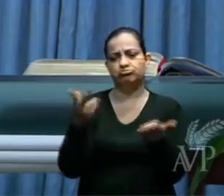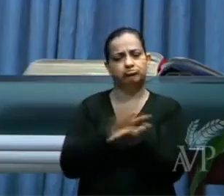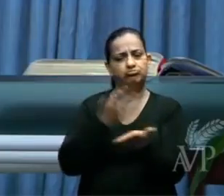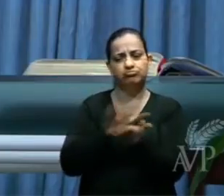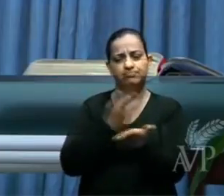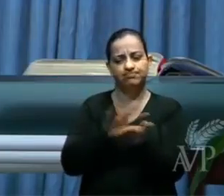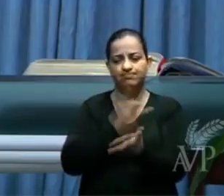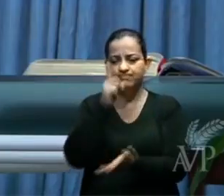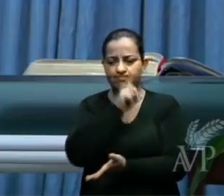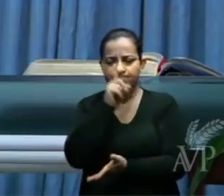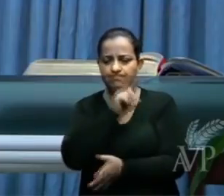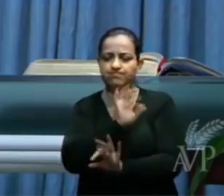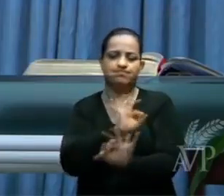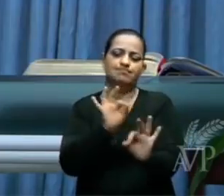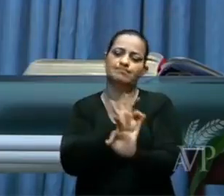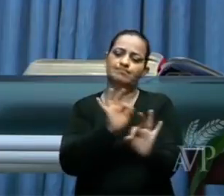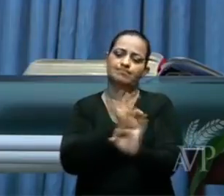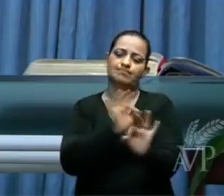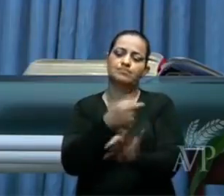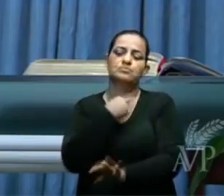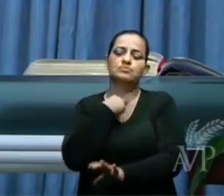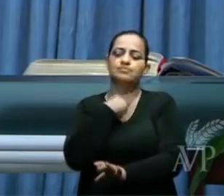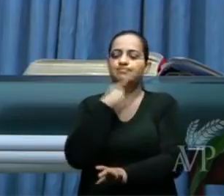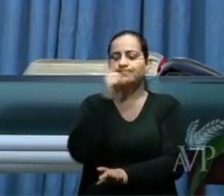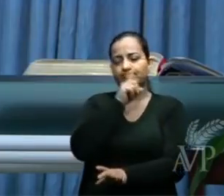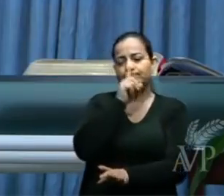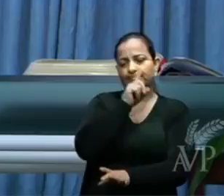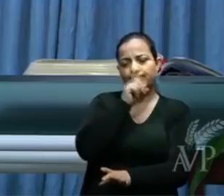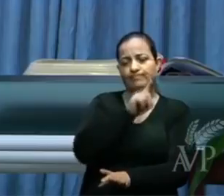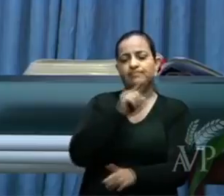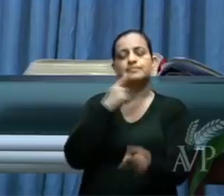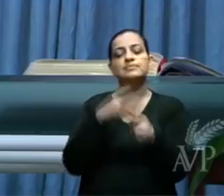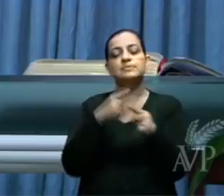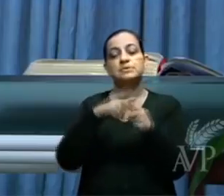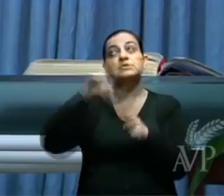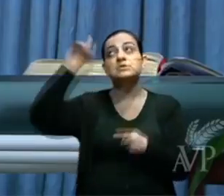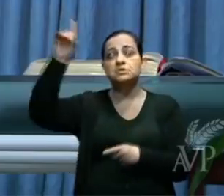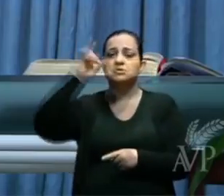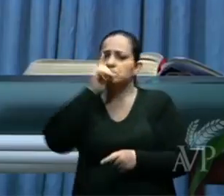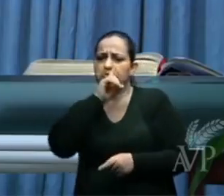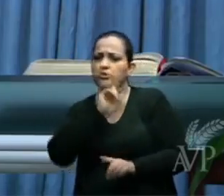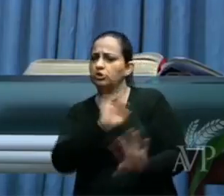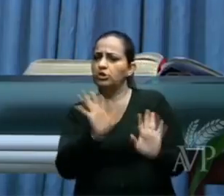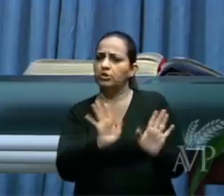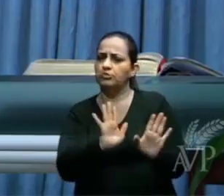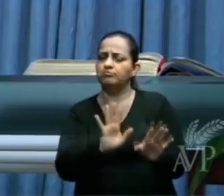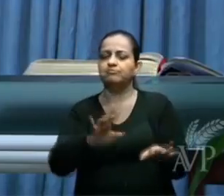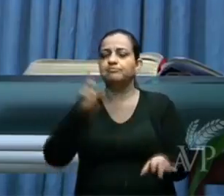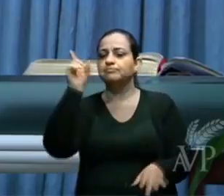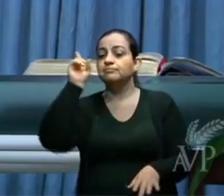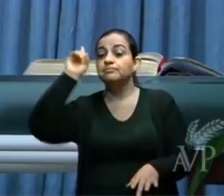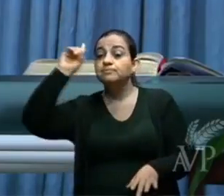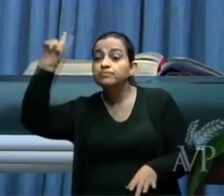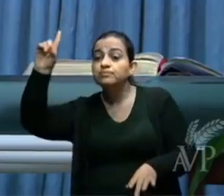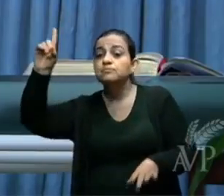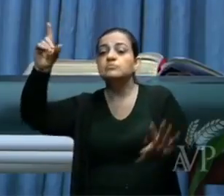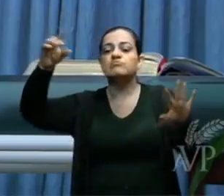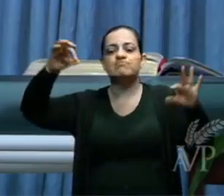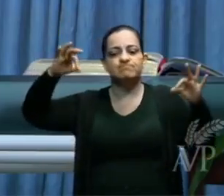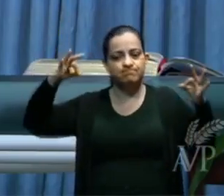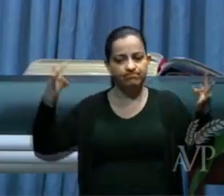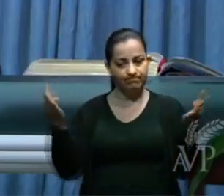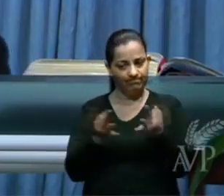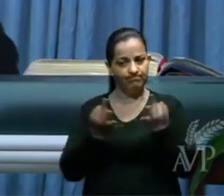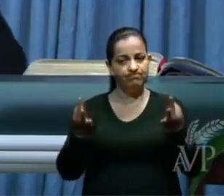disse não pode falhar se falha então deus falha porque deus é a palavra que não